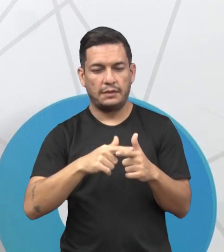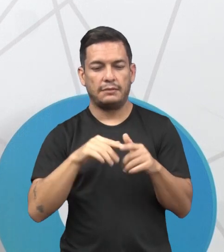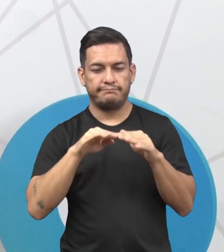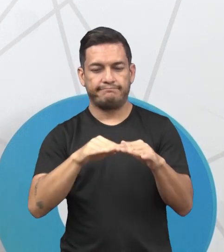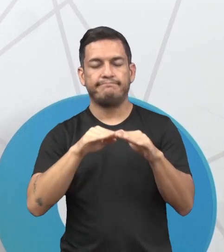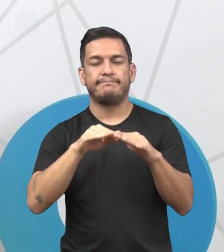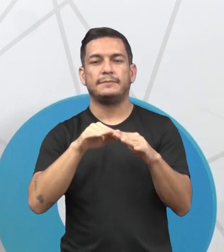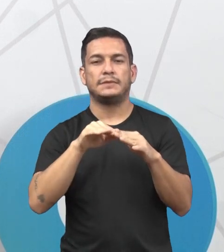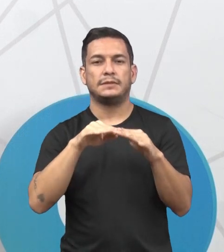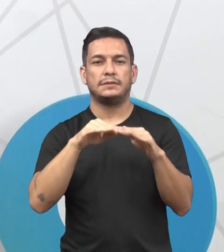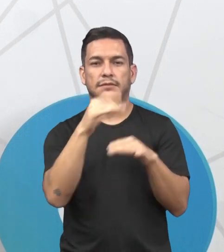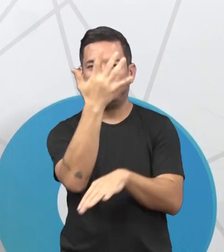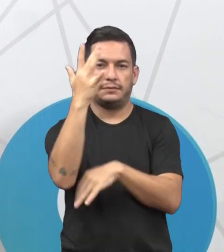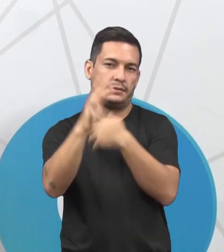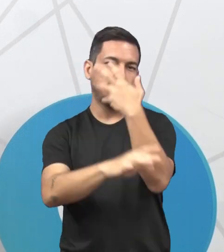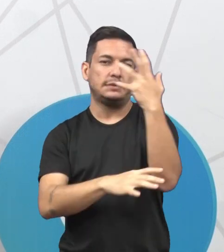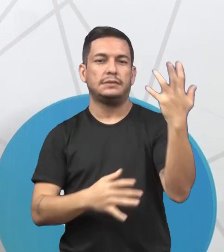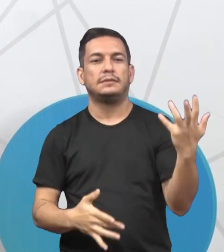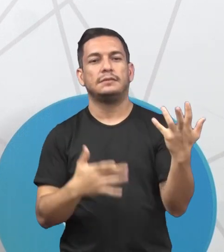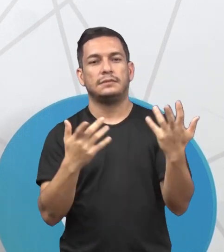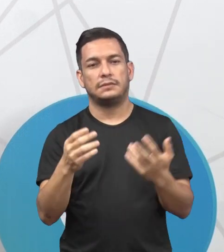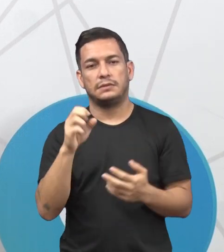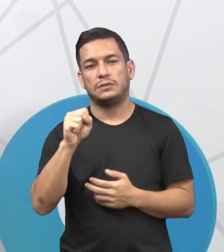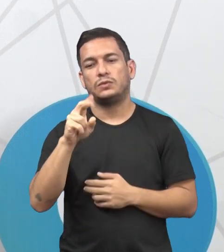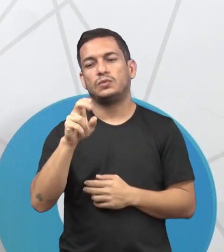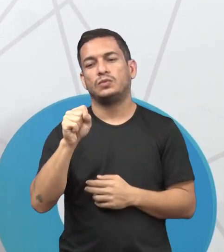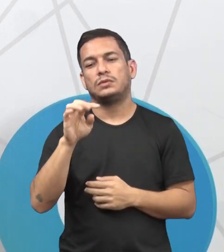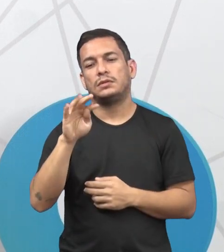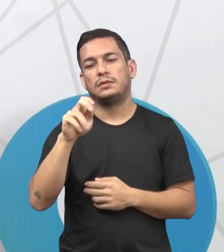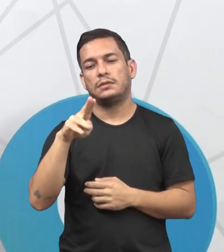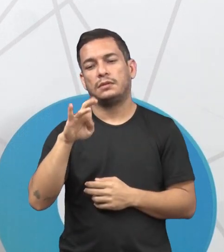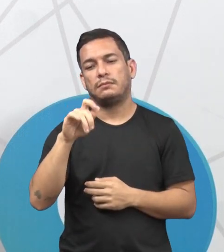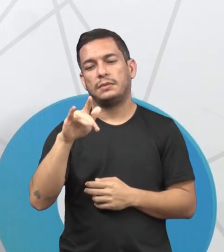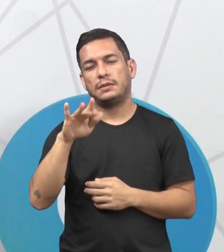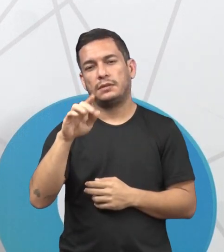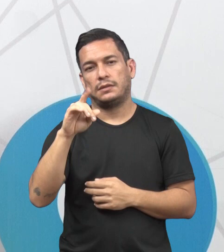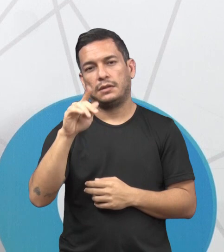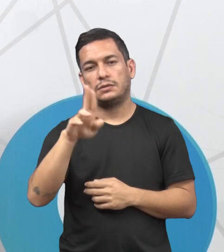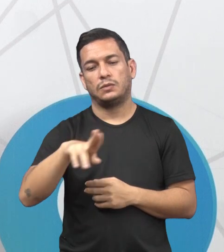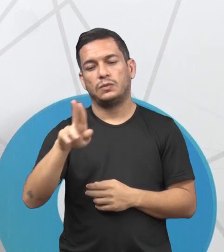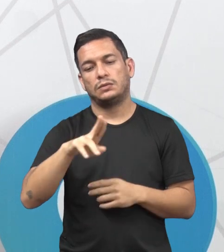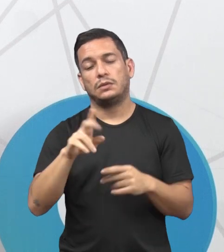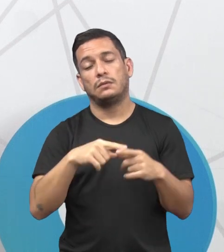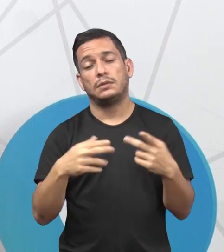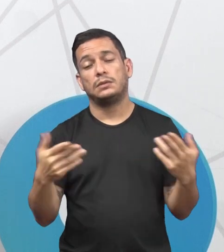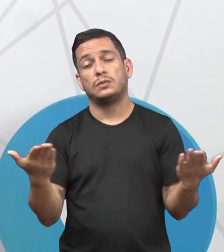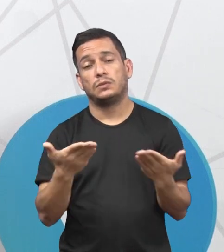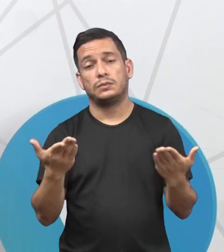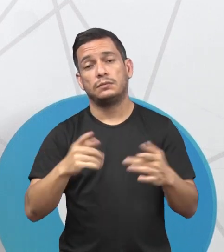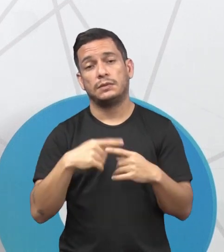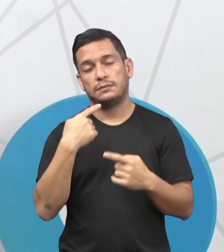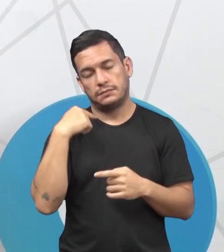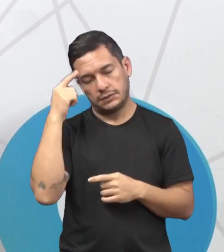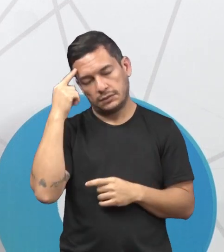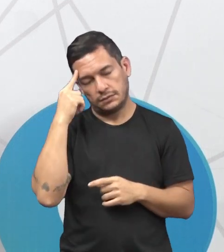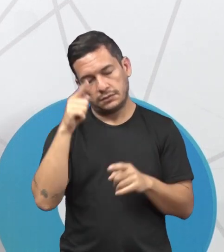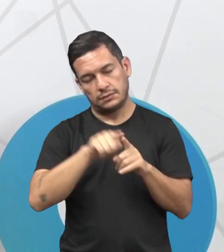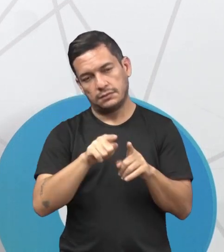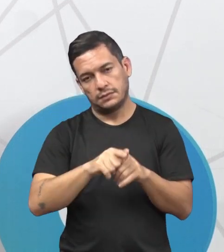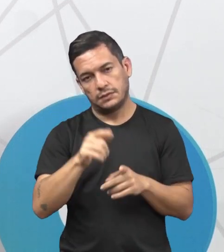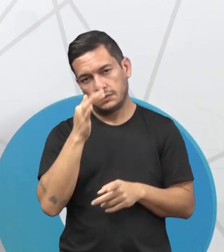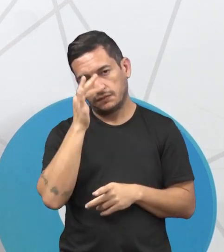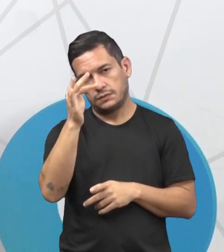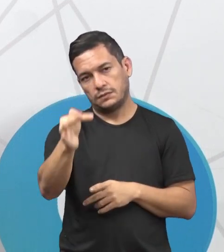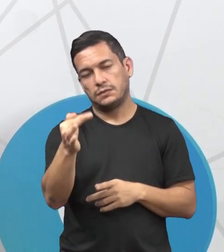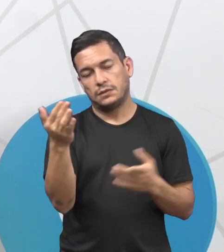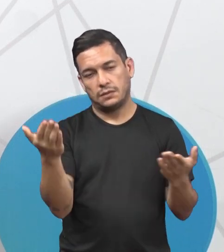mais sustentáveis, né? O que é a ideia da sustentabilidade? É você utilizar os recursos hoje, mas também pensando no